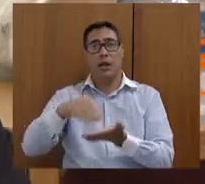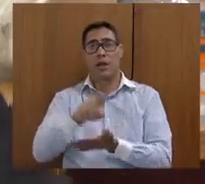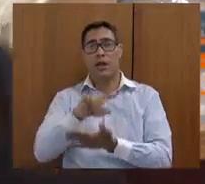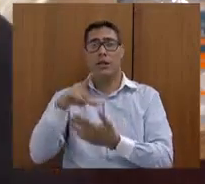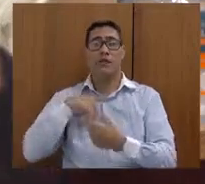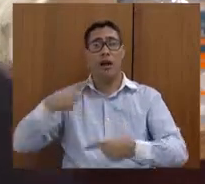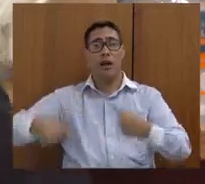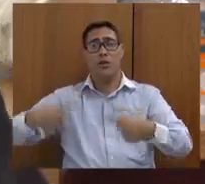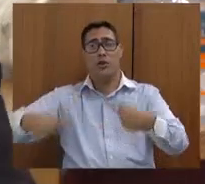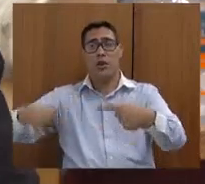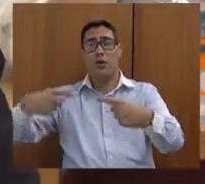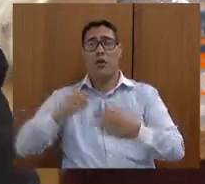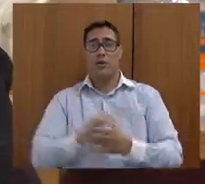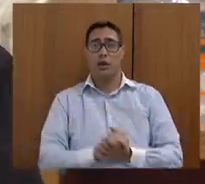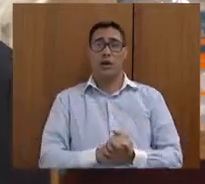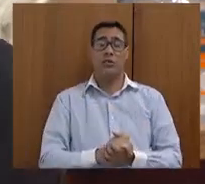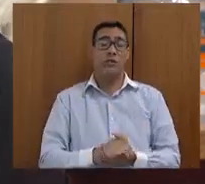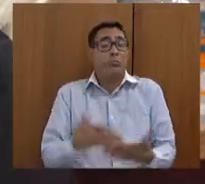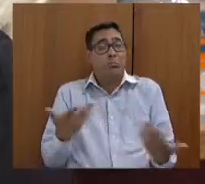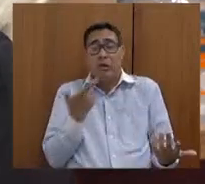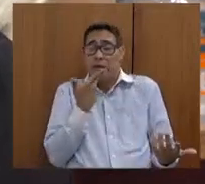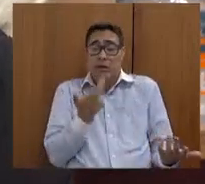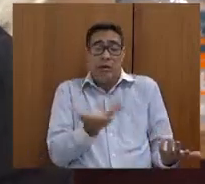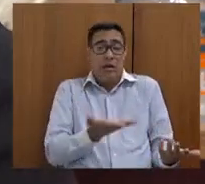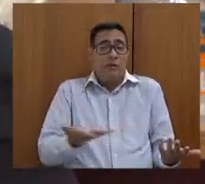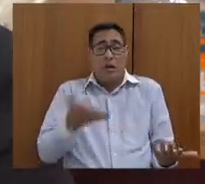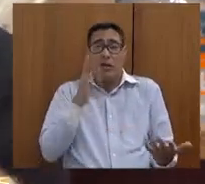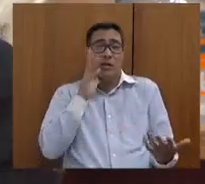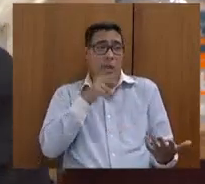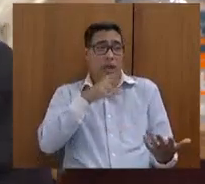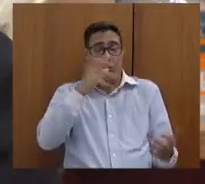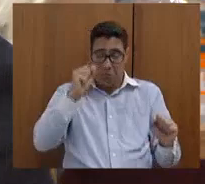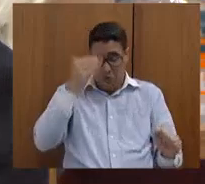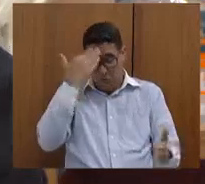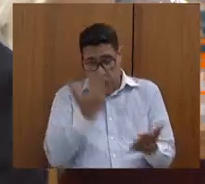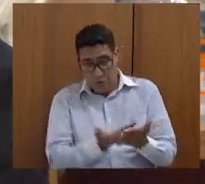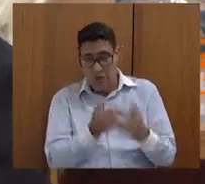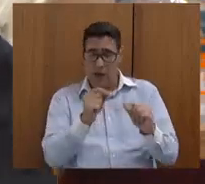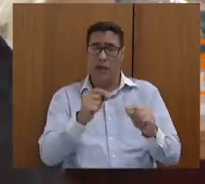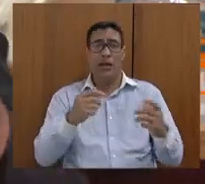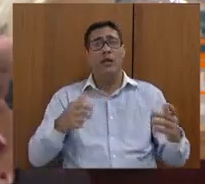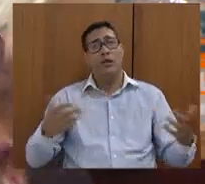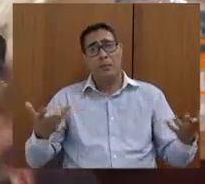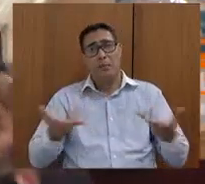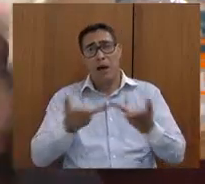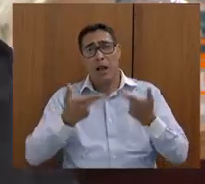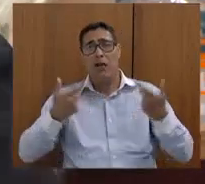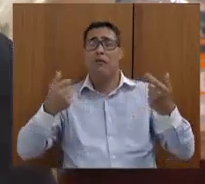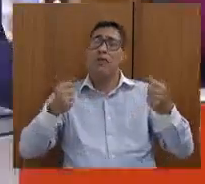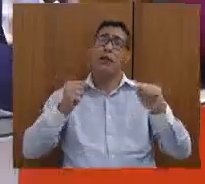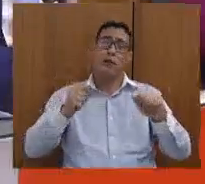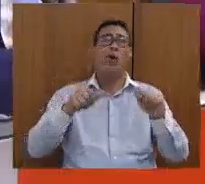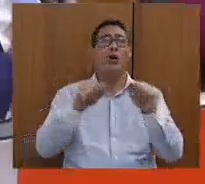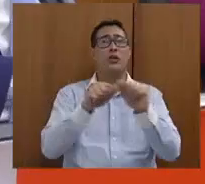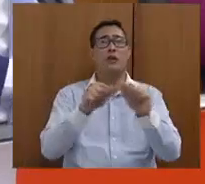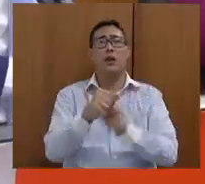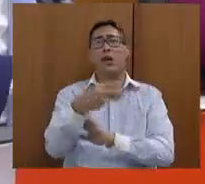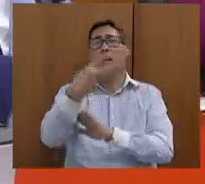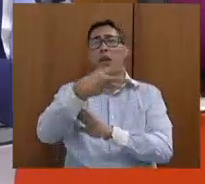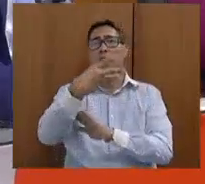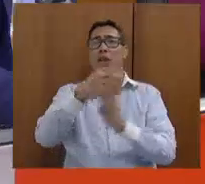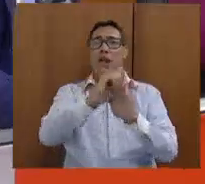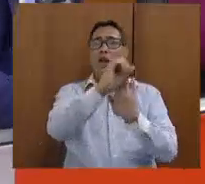Então quem garante aos gestores escolares que essa maravilha toda Basta fazer três orçamento